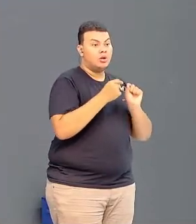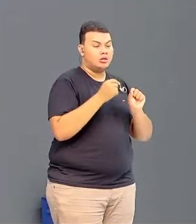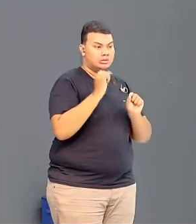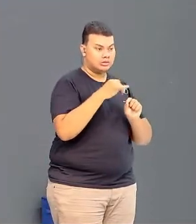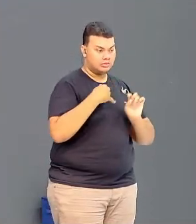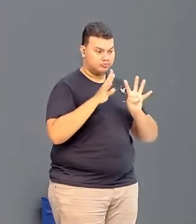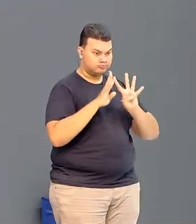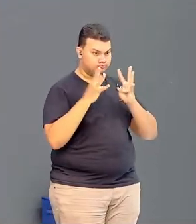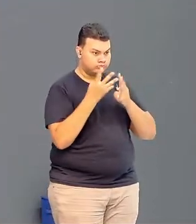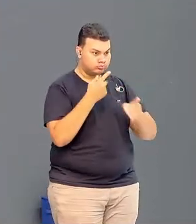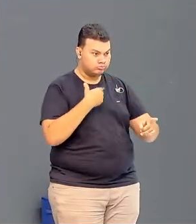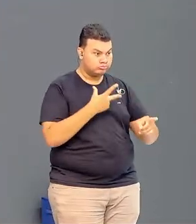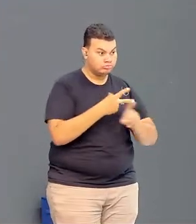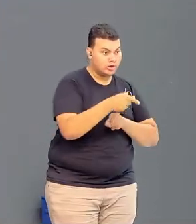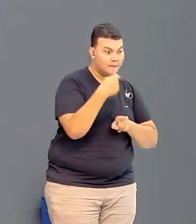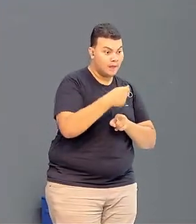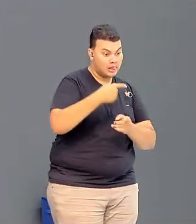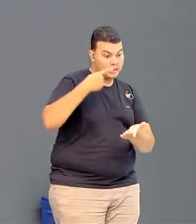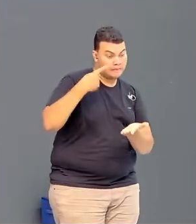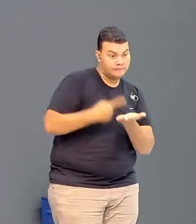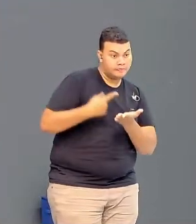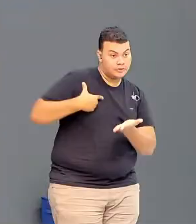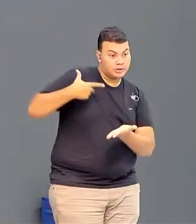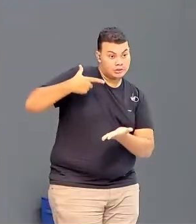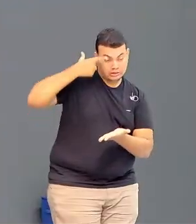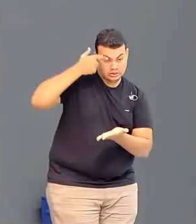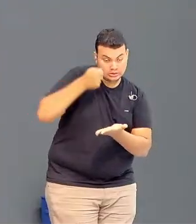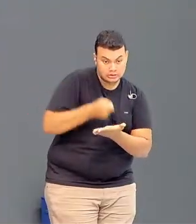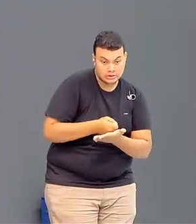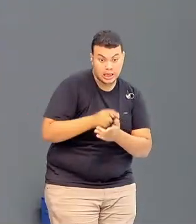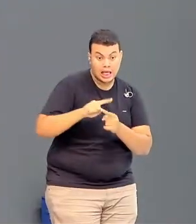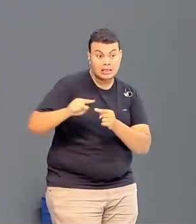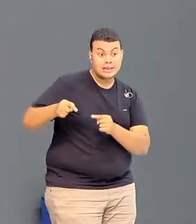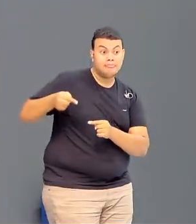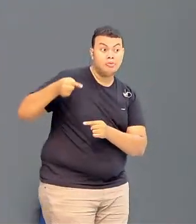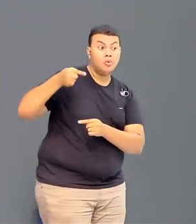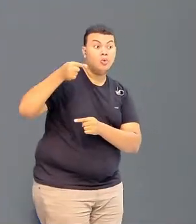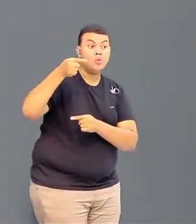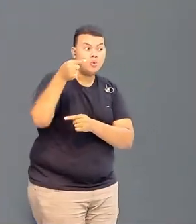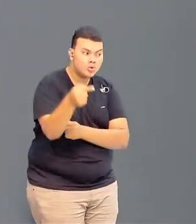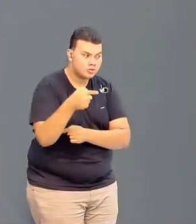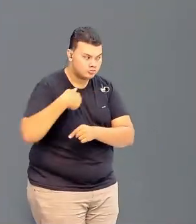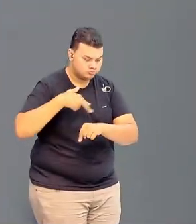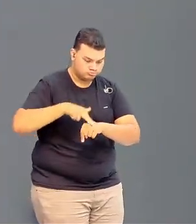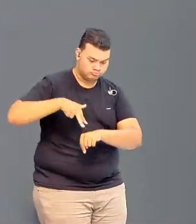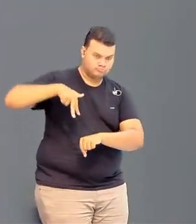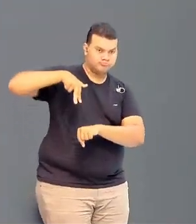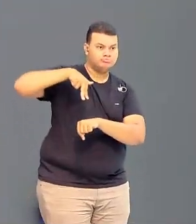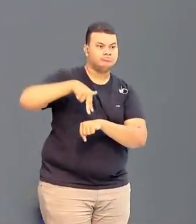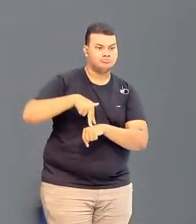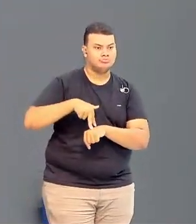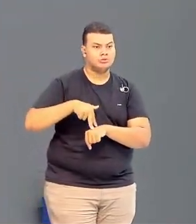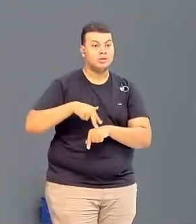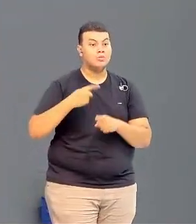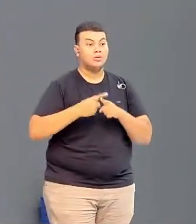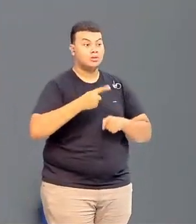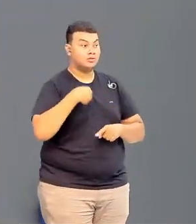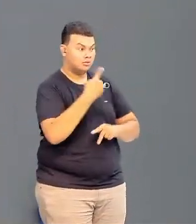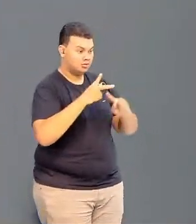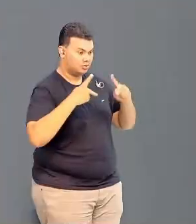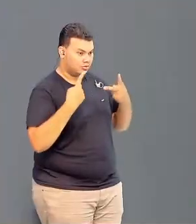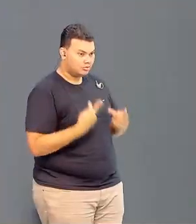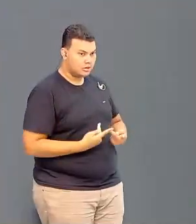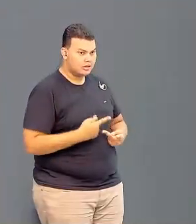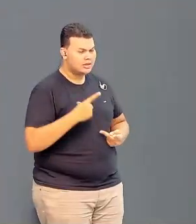você precisa destruir primeiro os decretos e depois esse lugar que a gente se coloca. Porque nós seres humanos, irmãos,